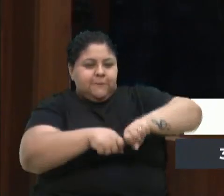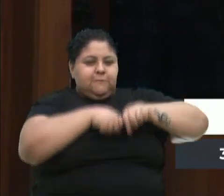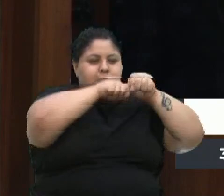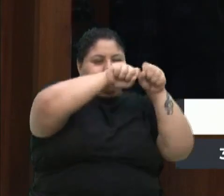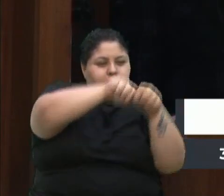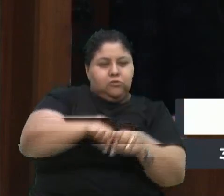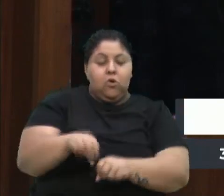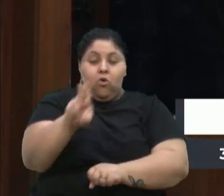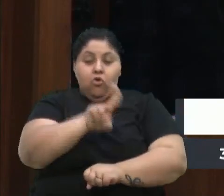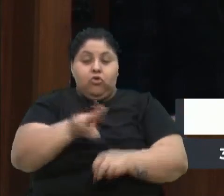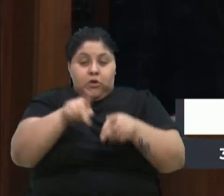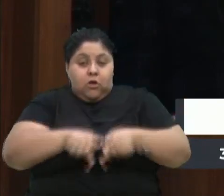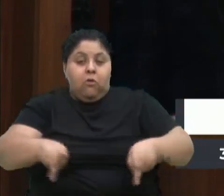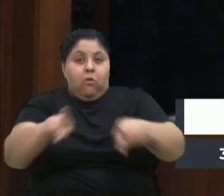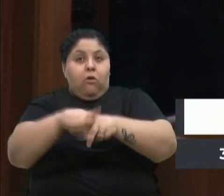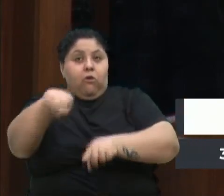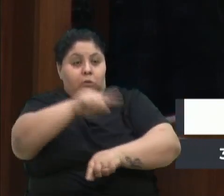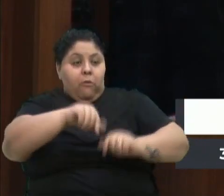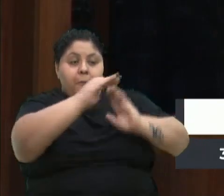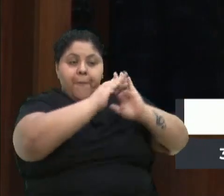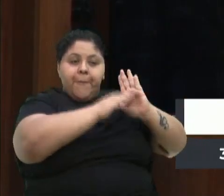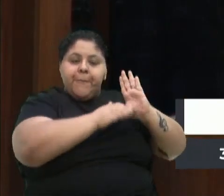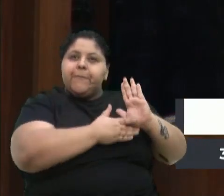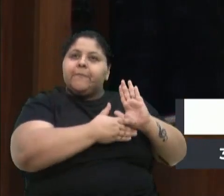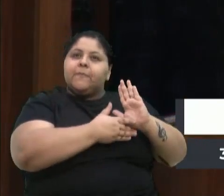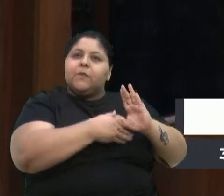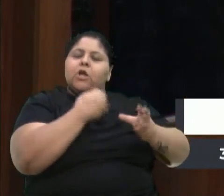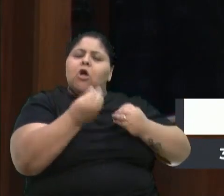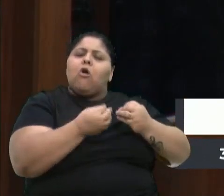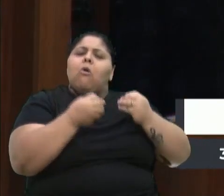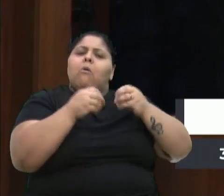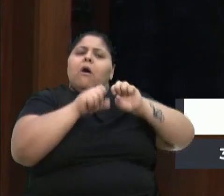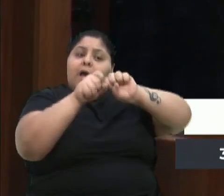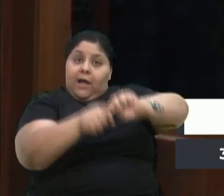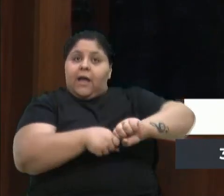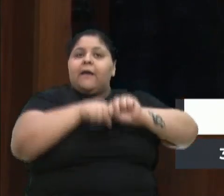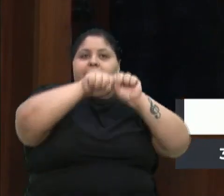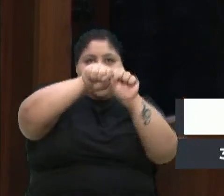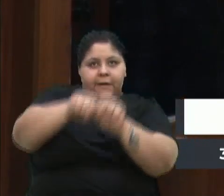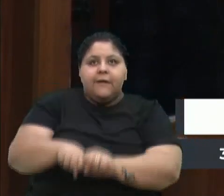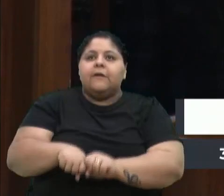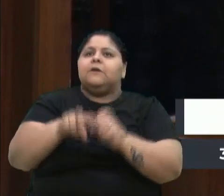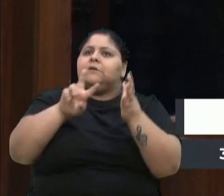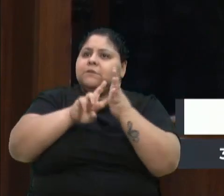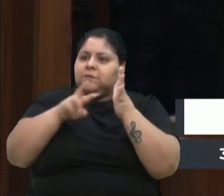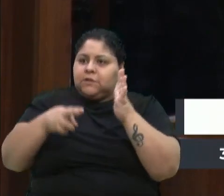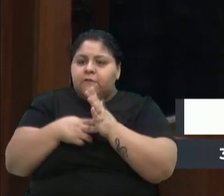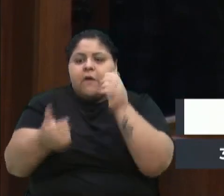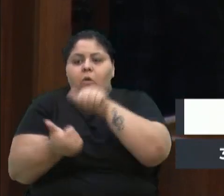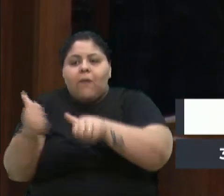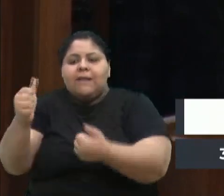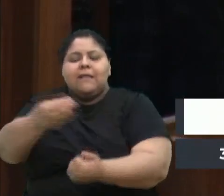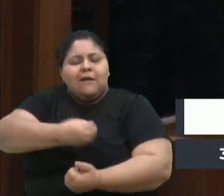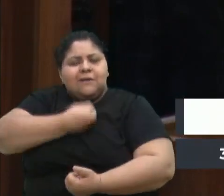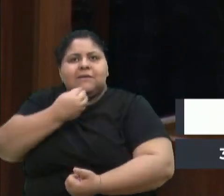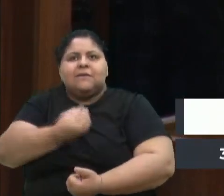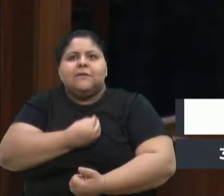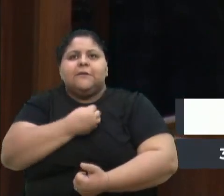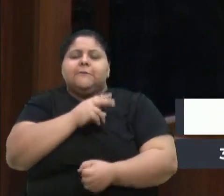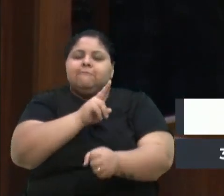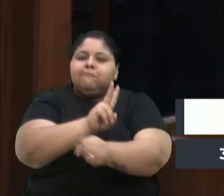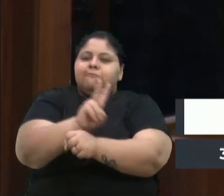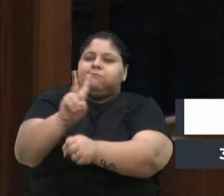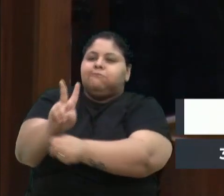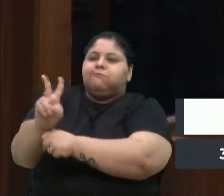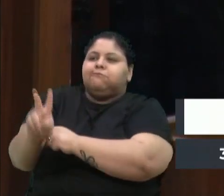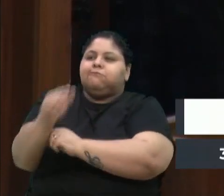modalidade. Afinal, a canoagem é sinônimo de qualidade de vida, de cuidado com o